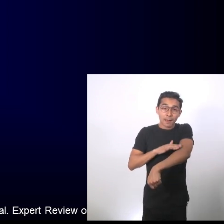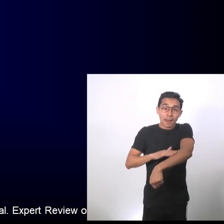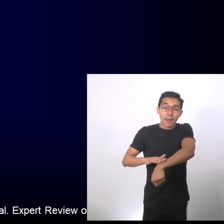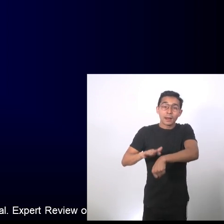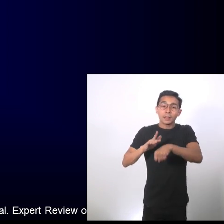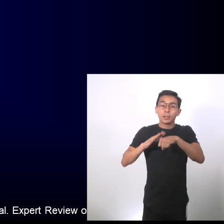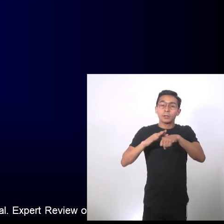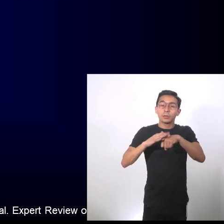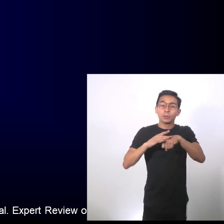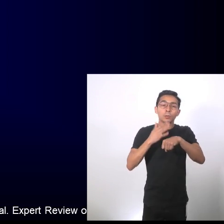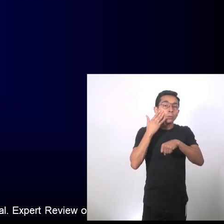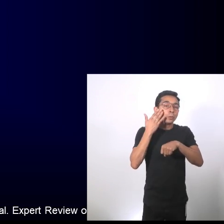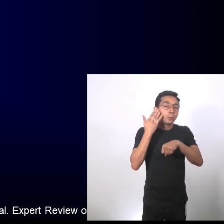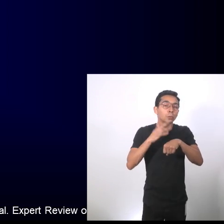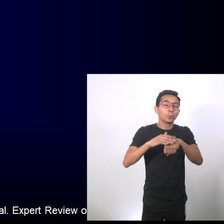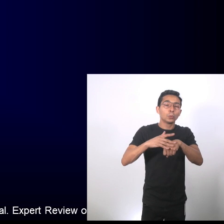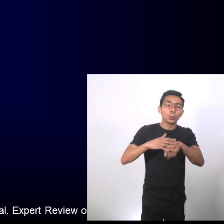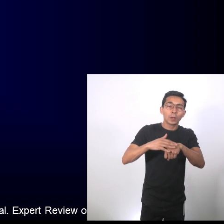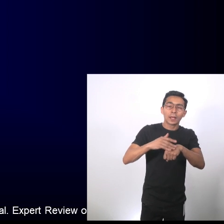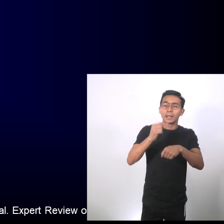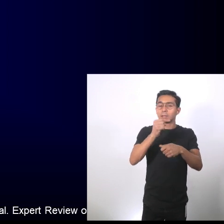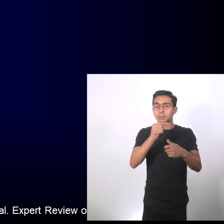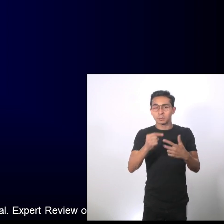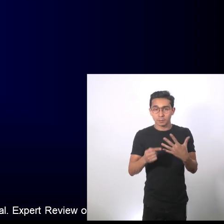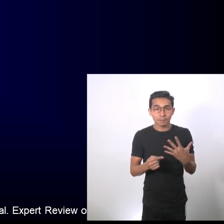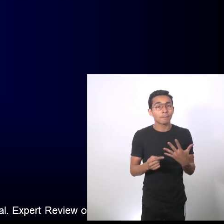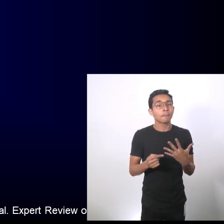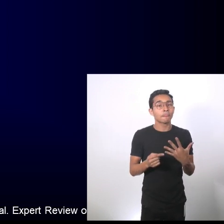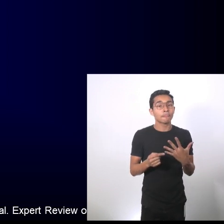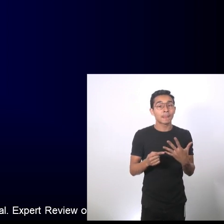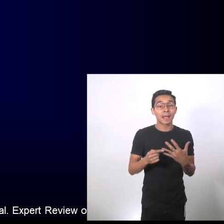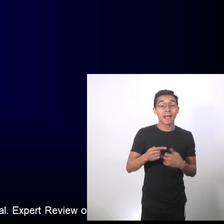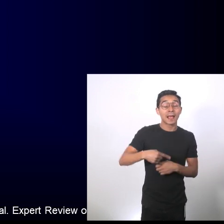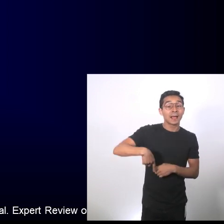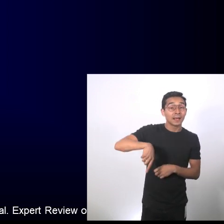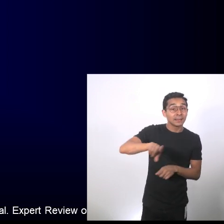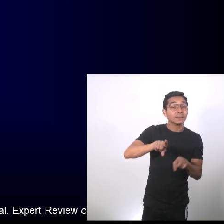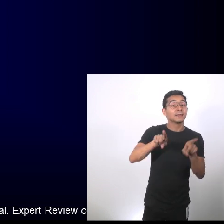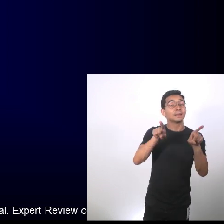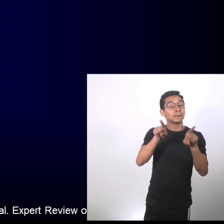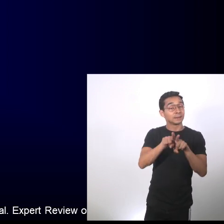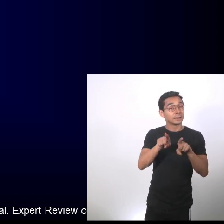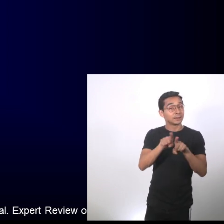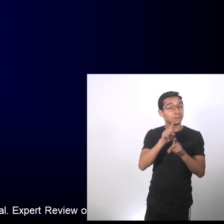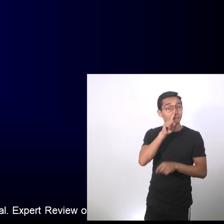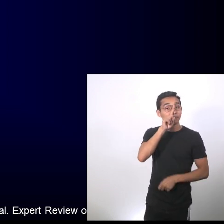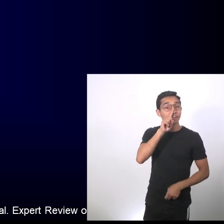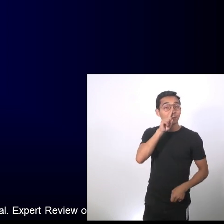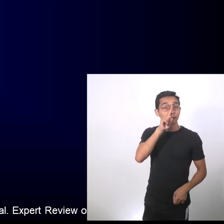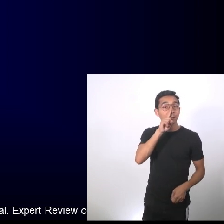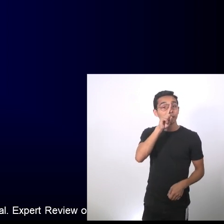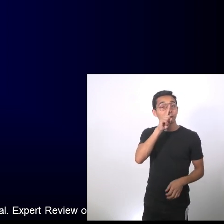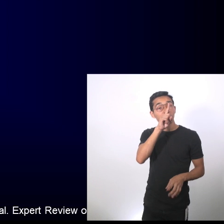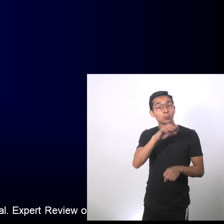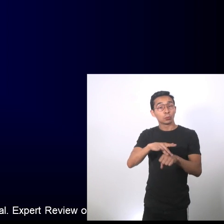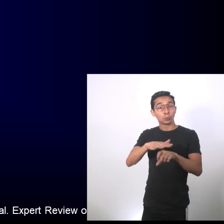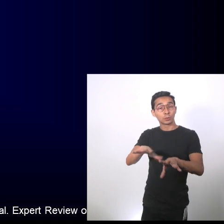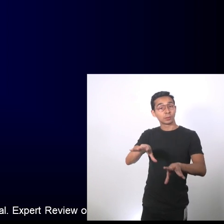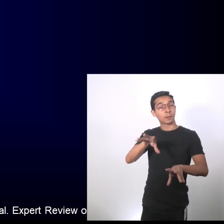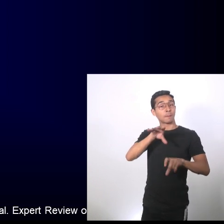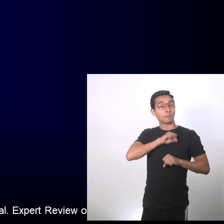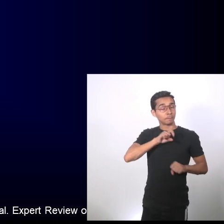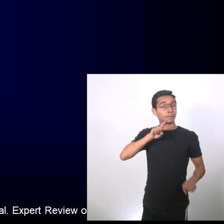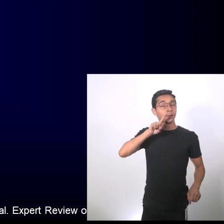crônicos, eczematosos, etc., se mostraram, né, também de particular risco para complicações, então elas